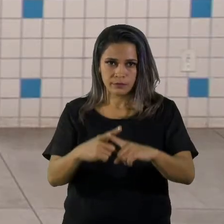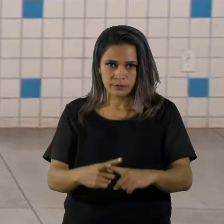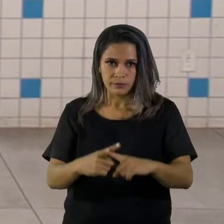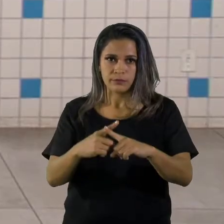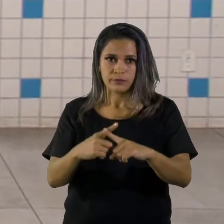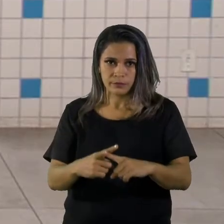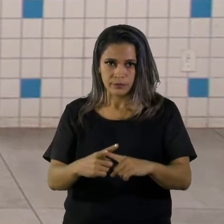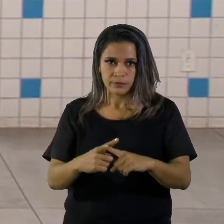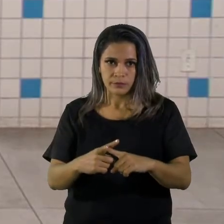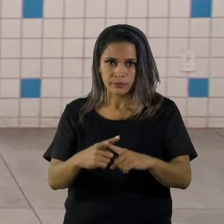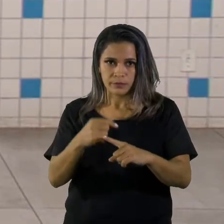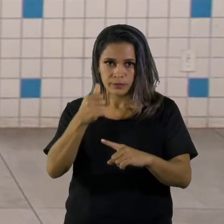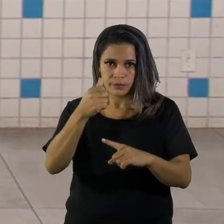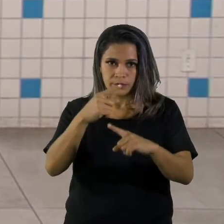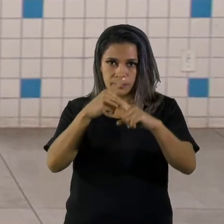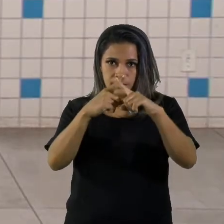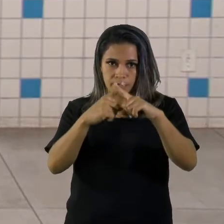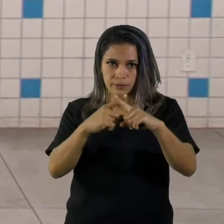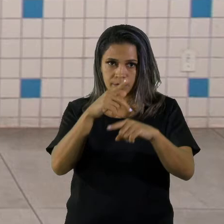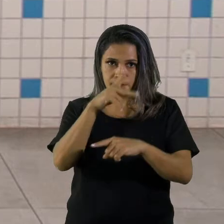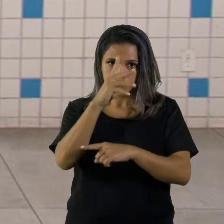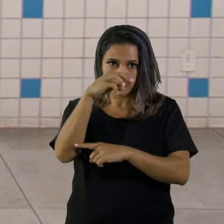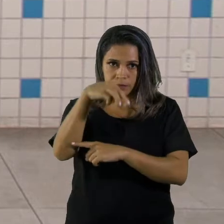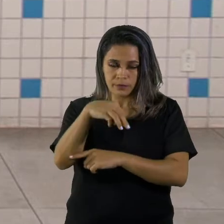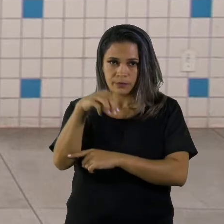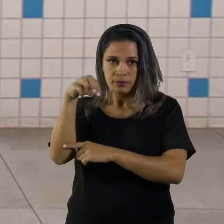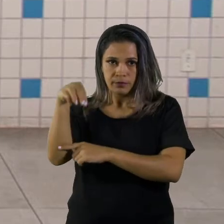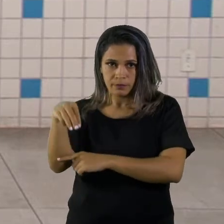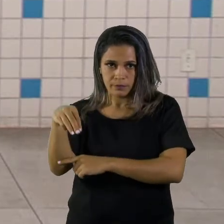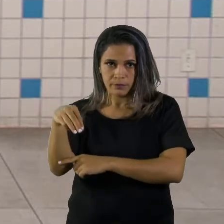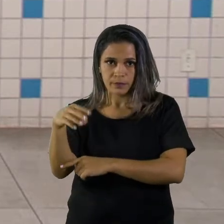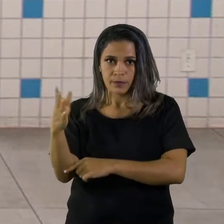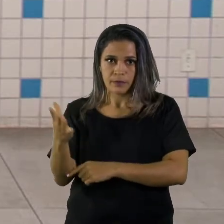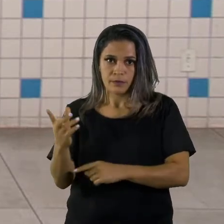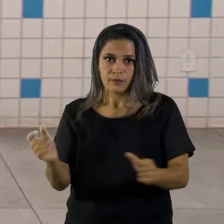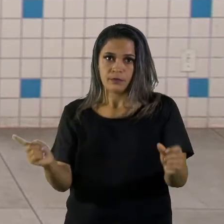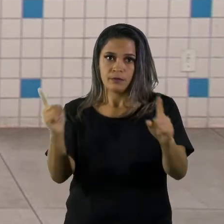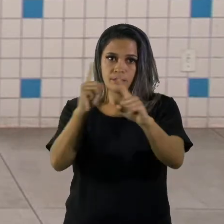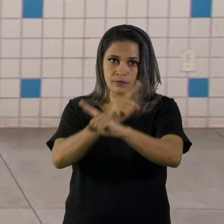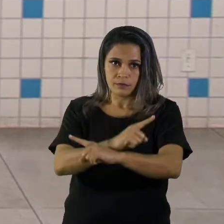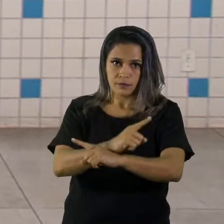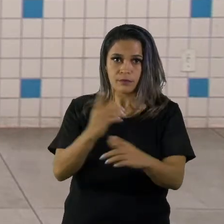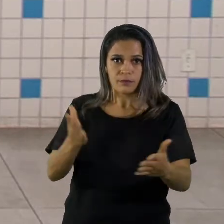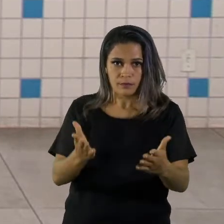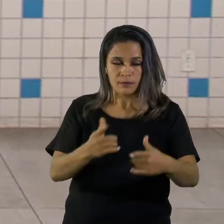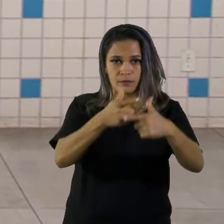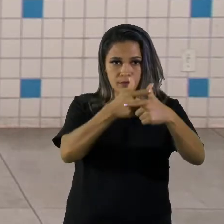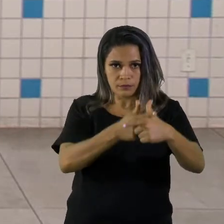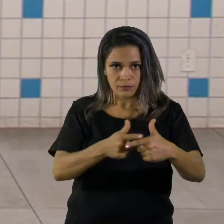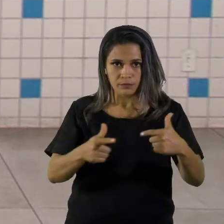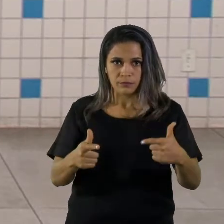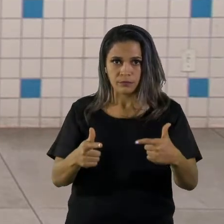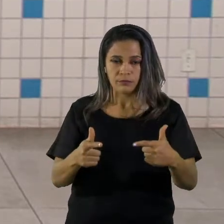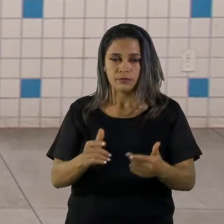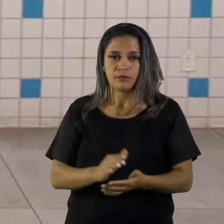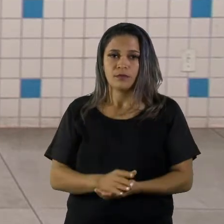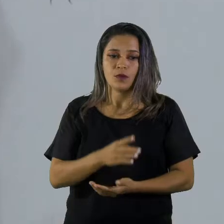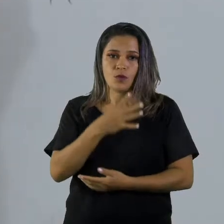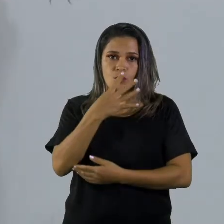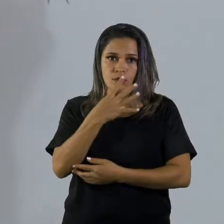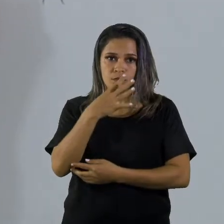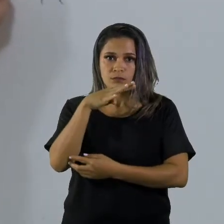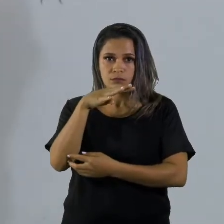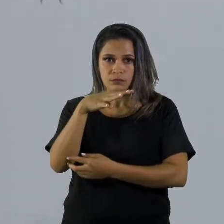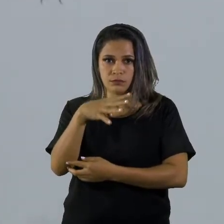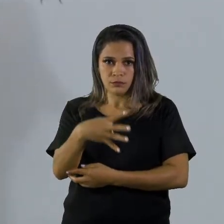transformar quilômetros em metros, se eu quero fazer o contrário, eu vou dividir. Então, olha só,